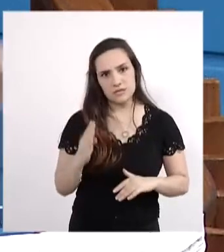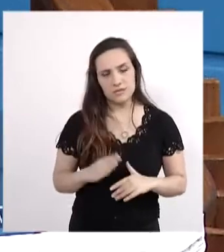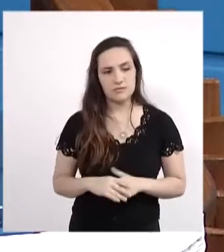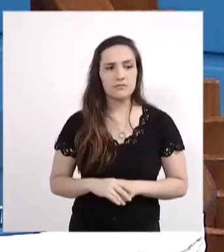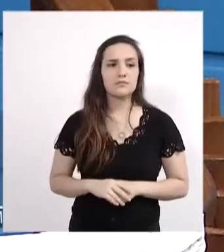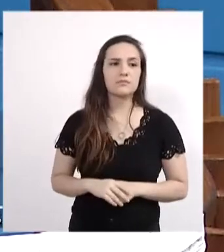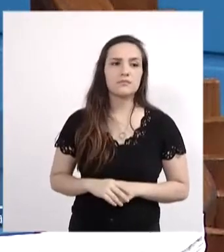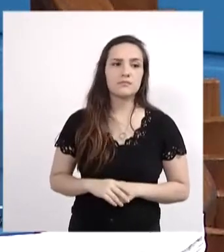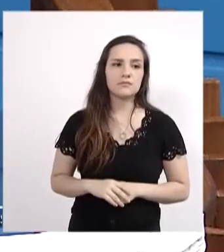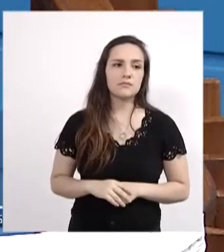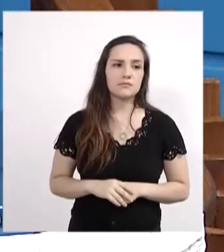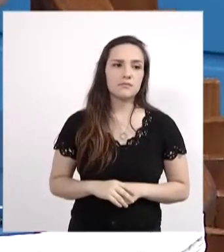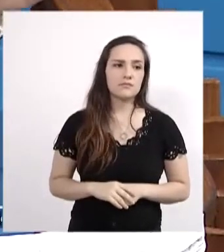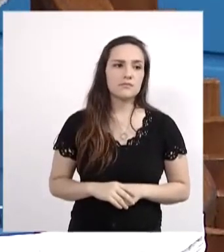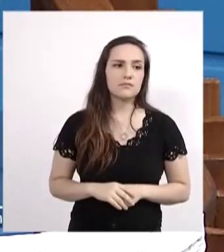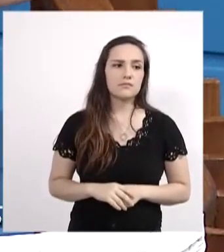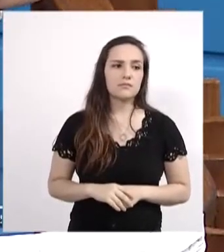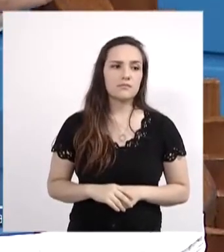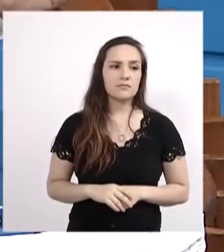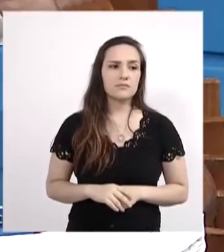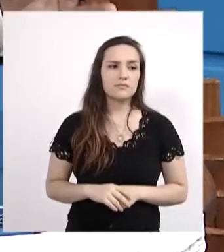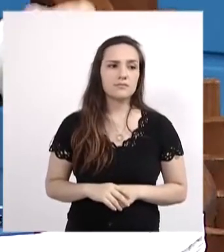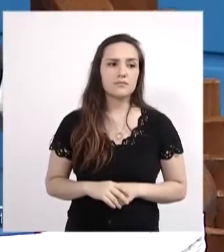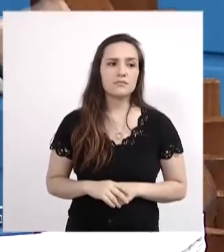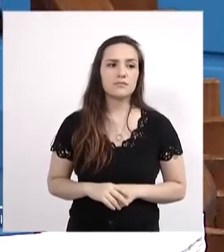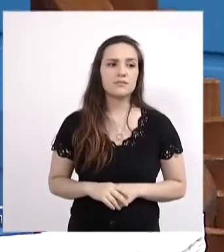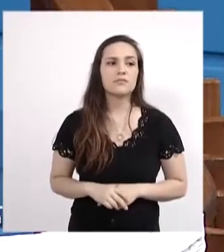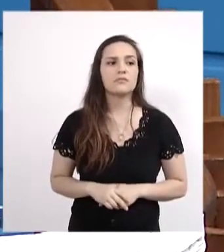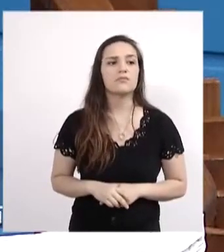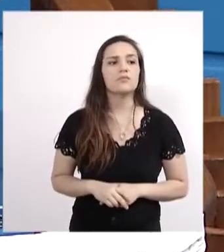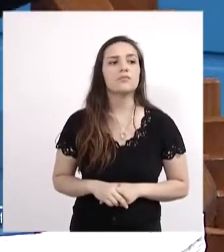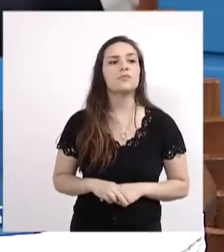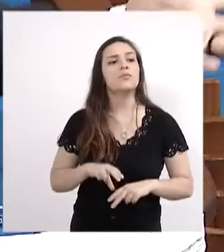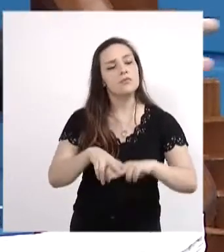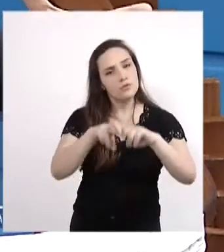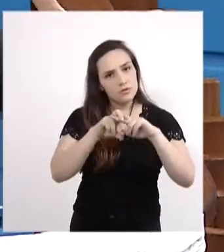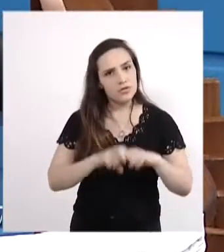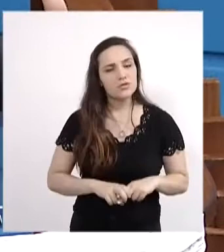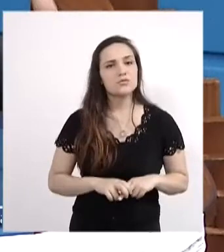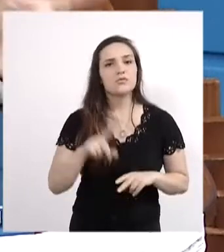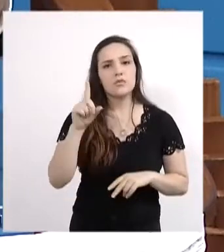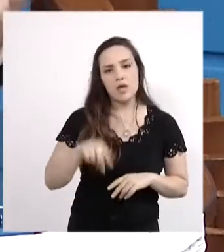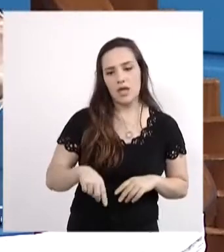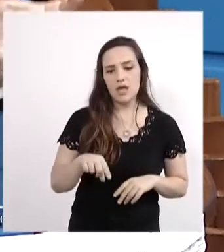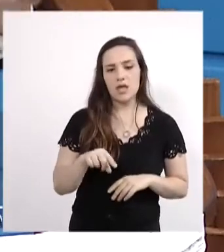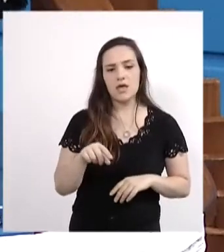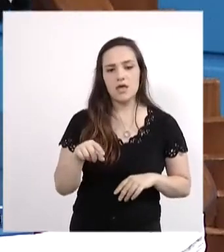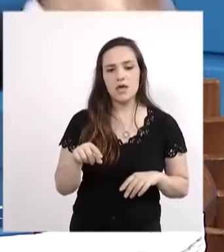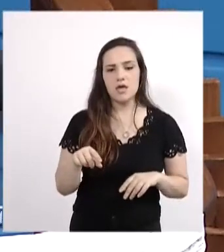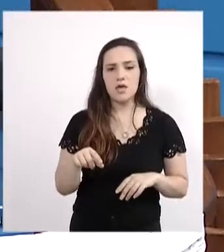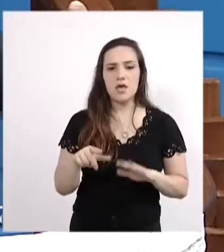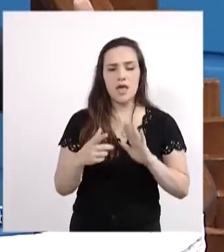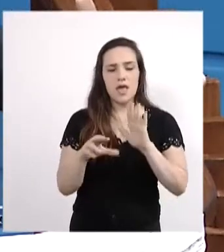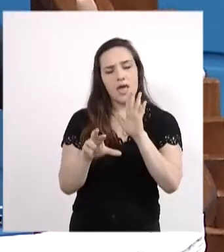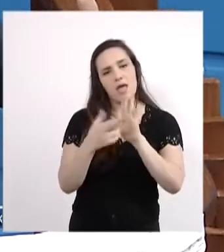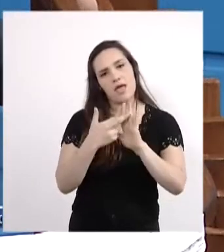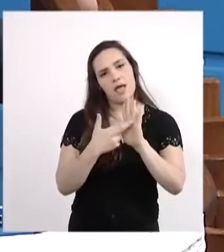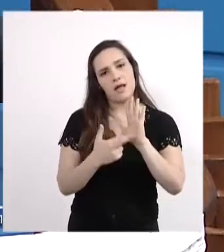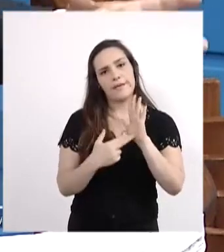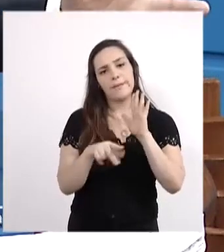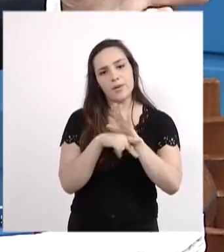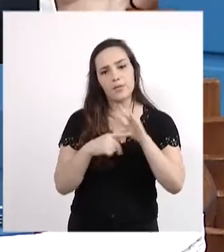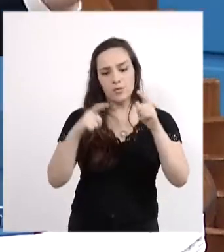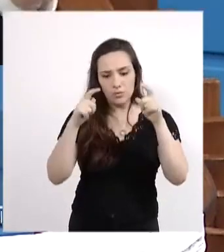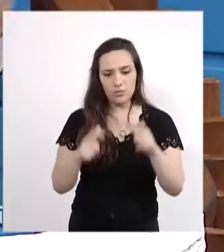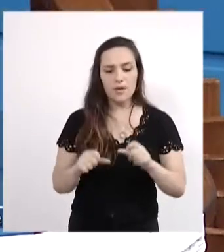Então, o zoneamento agroecológico, ele já estabeleceu essa área imensa,